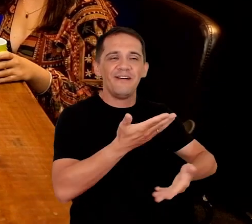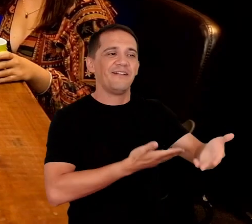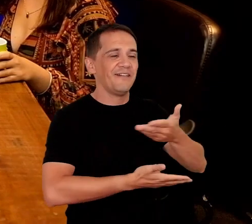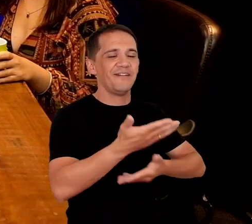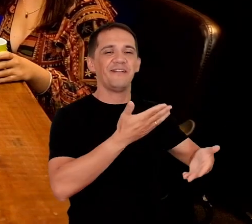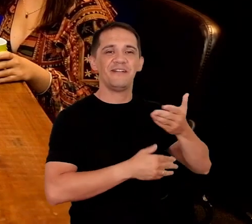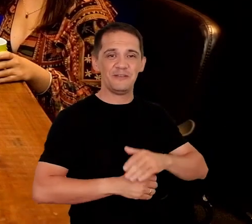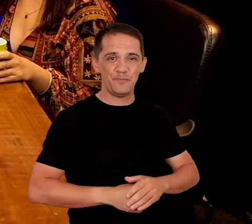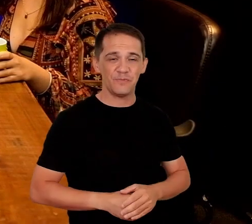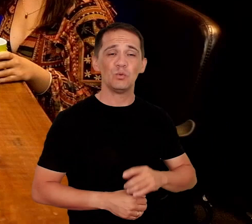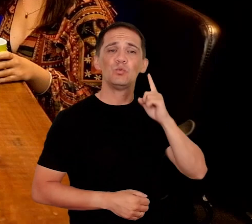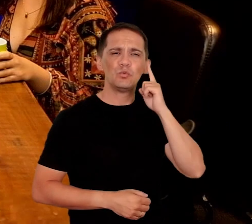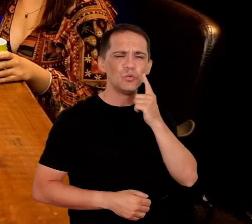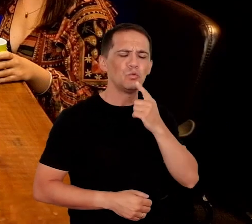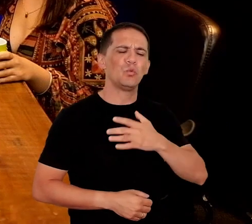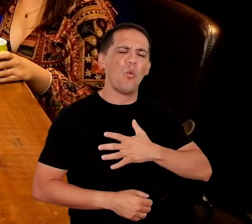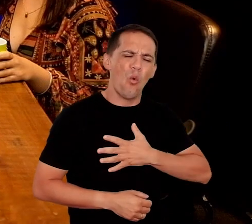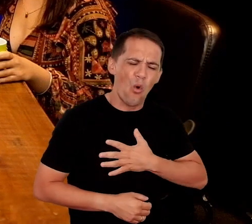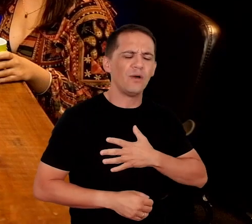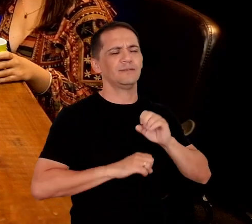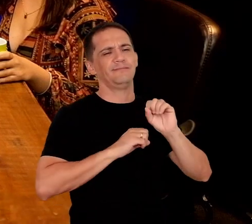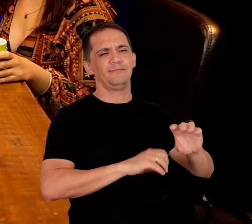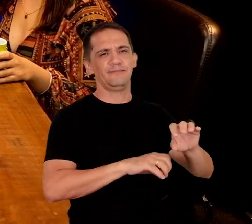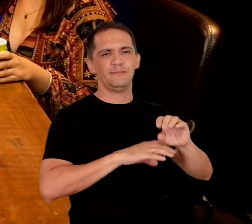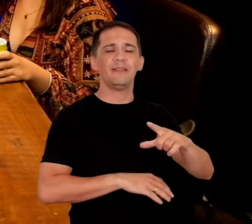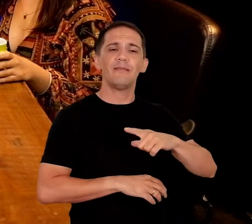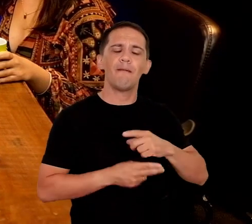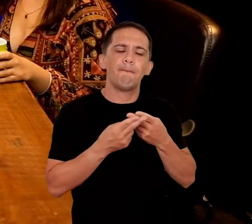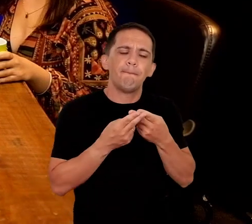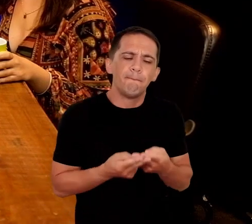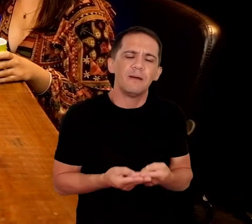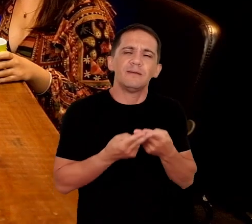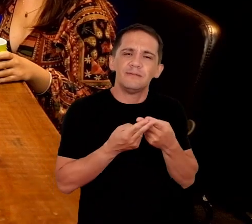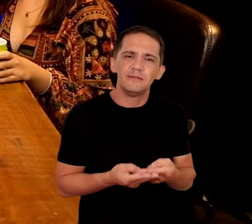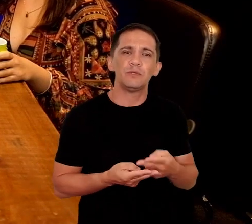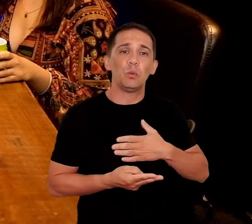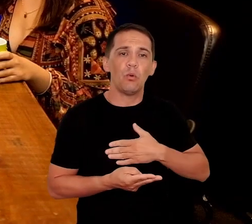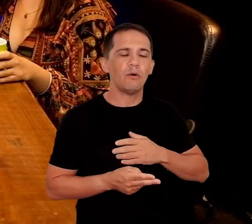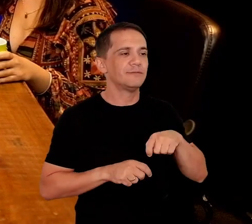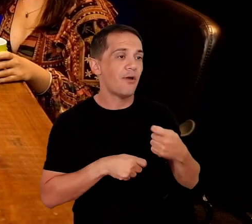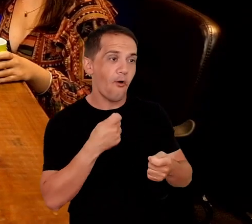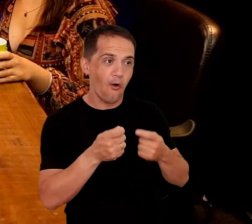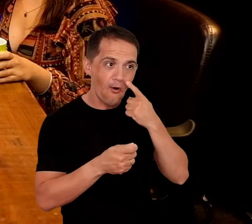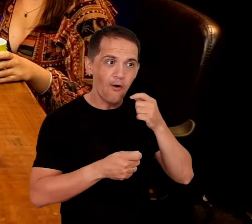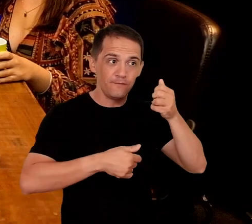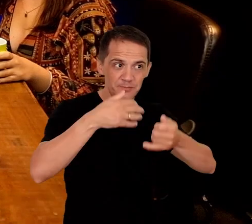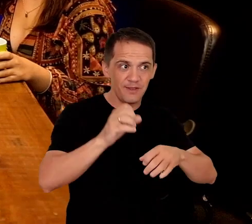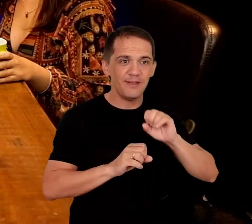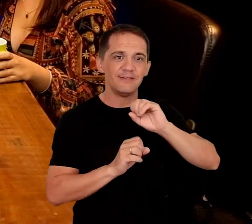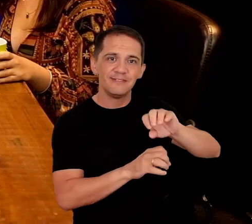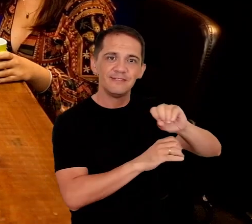contigo. Sim, E eles são muito pacientes na questão, assim, de ensinar. De ensinar. De Muito, ensinar. muito pacientes, tá?